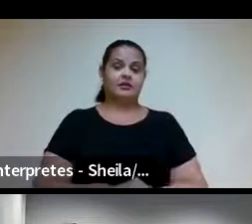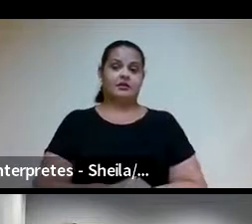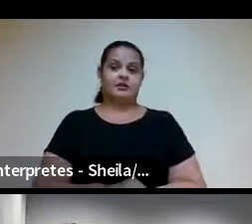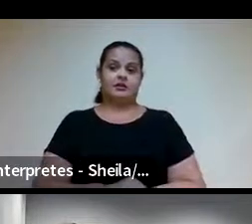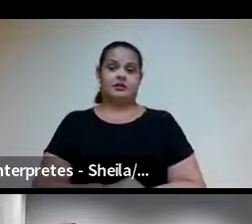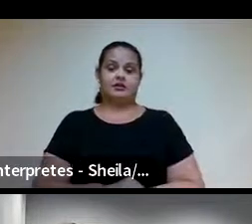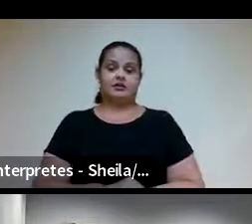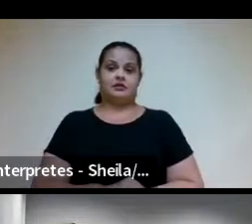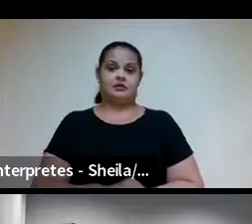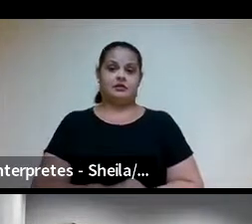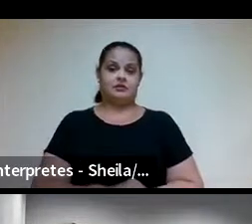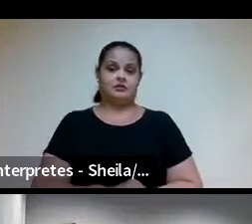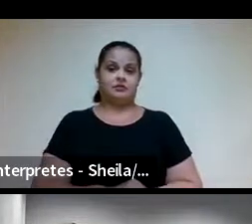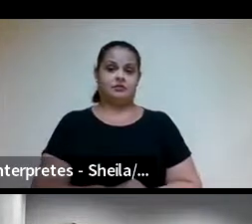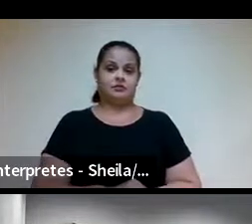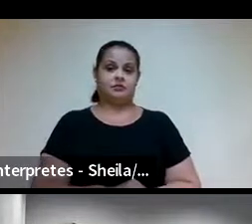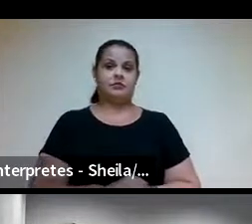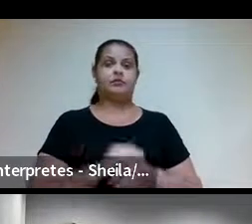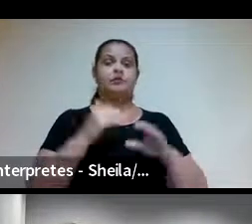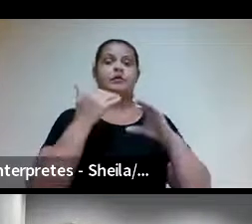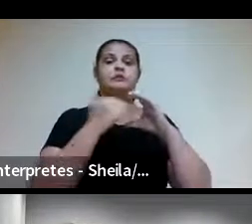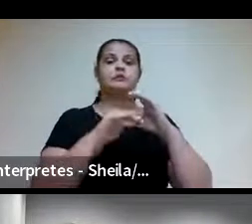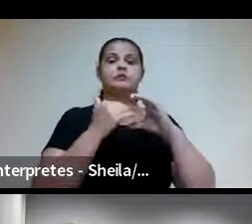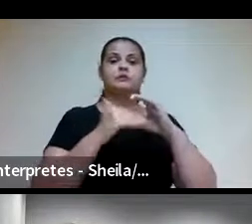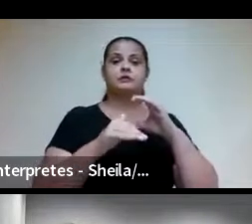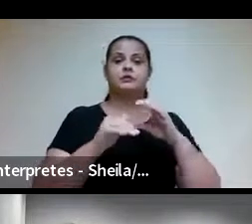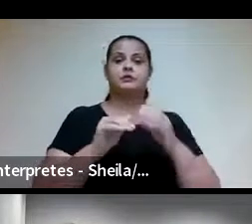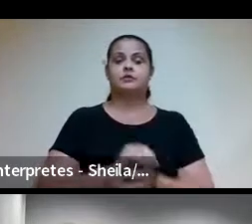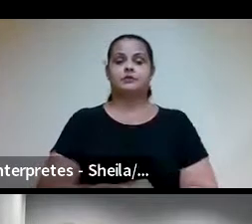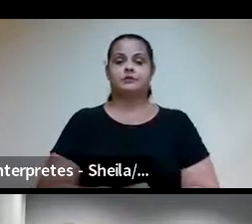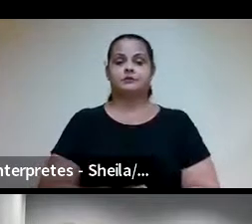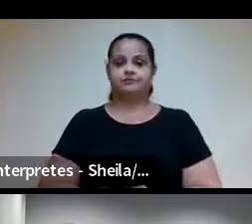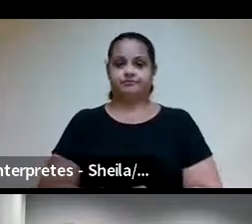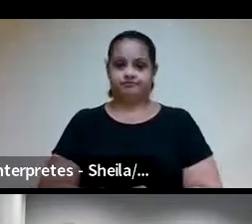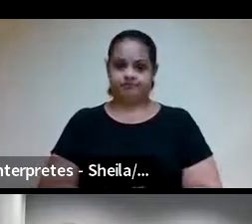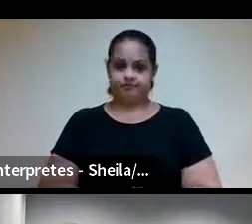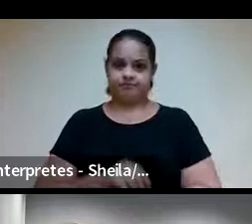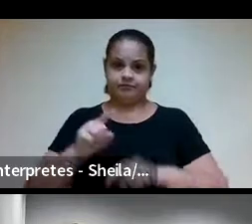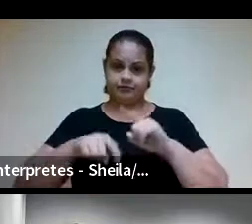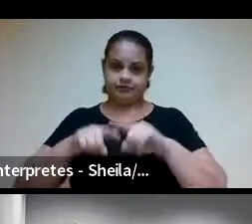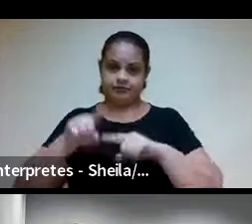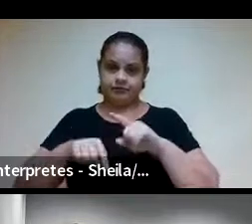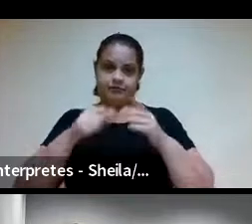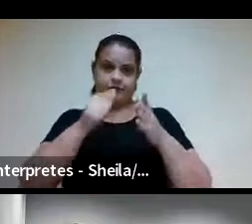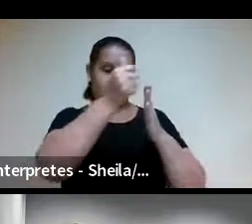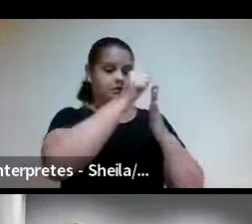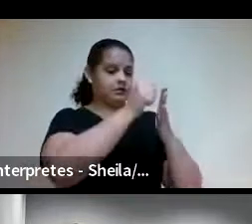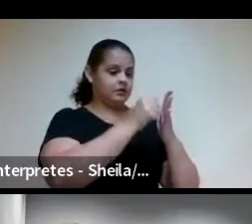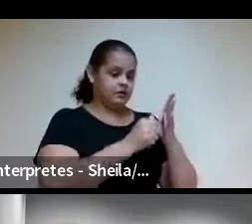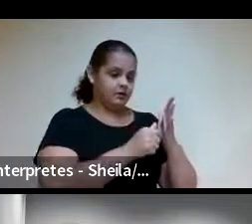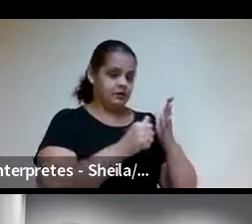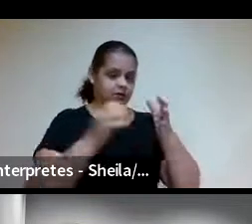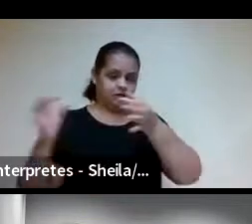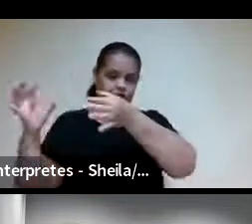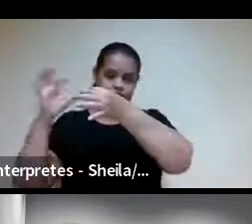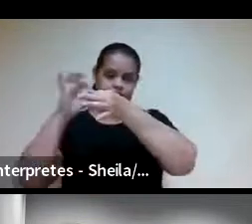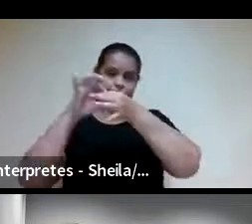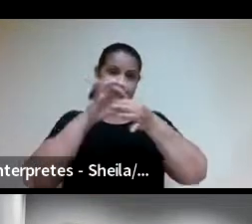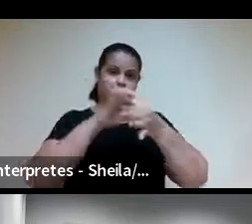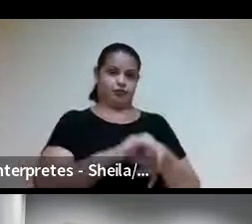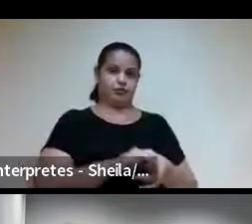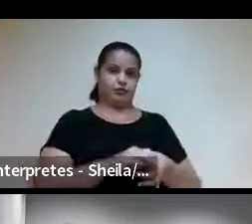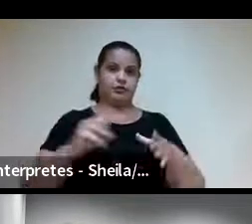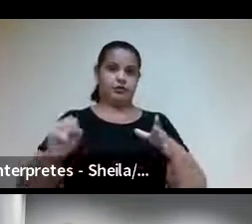Então, trago só esses elementos também para Vossa Excelência também apreciar dentro do contexto, né, desses fatos